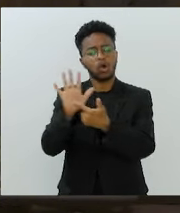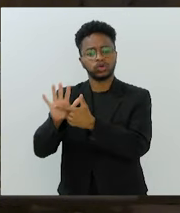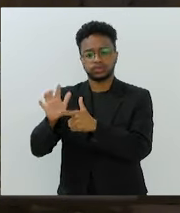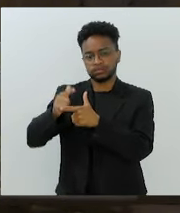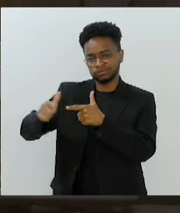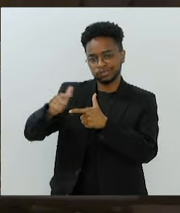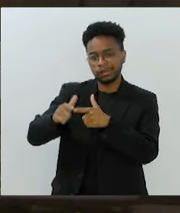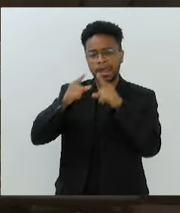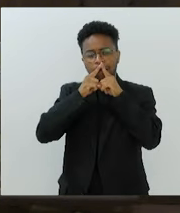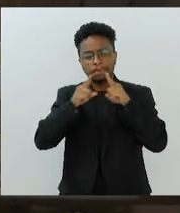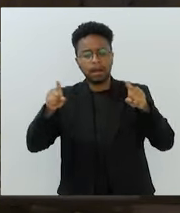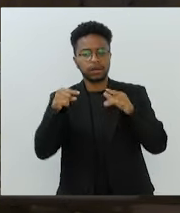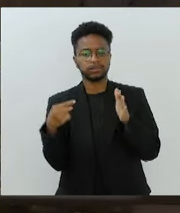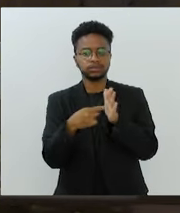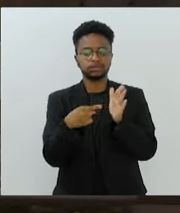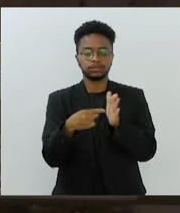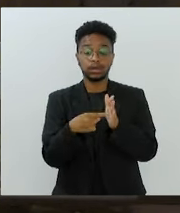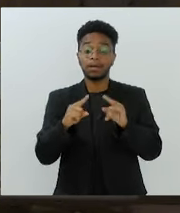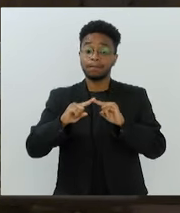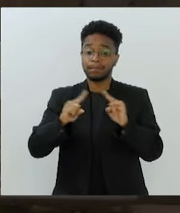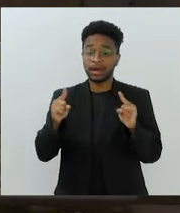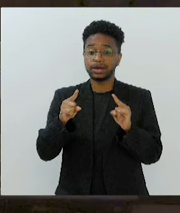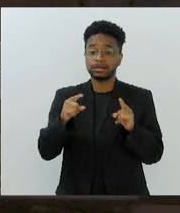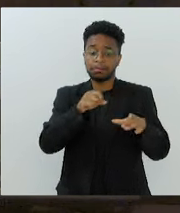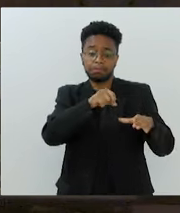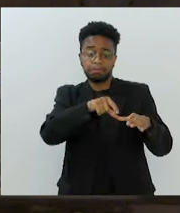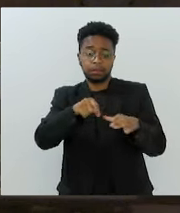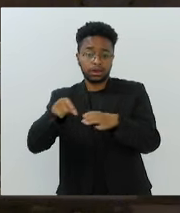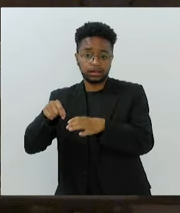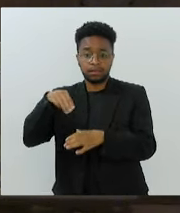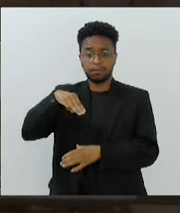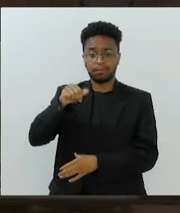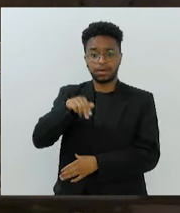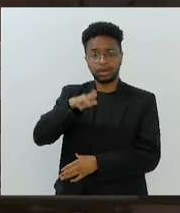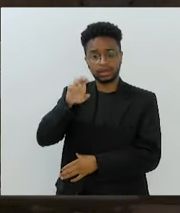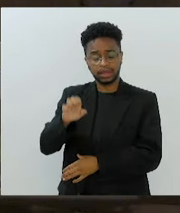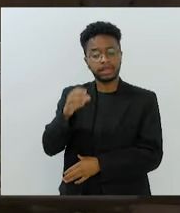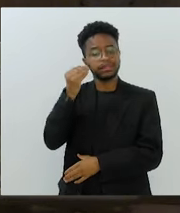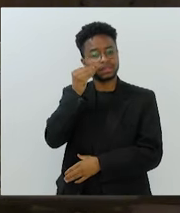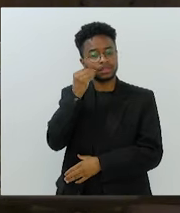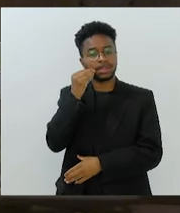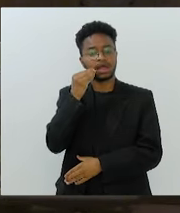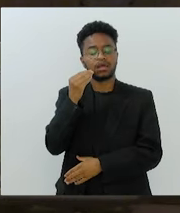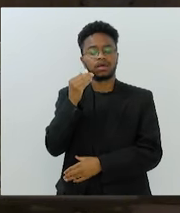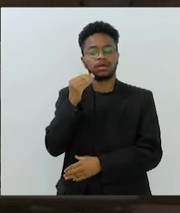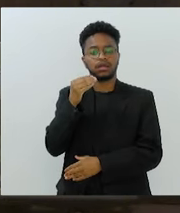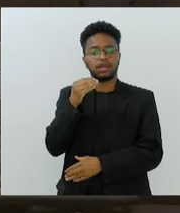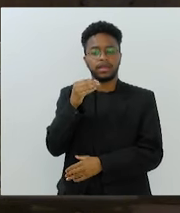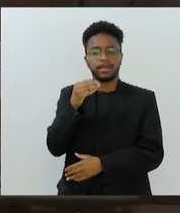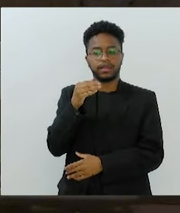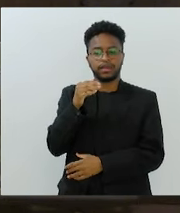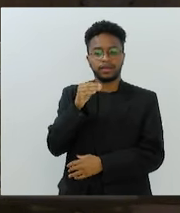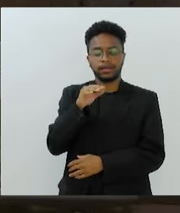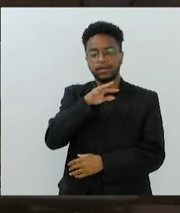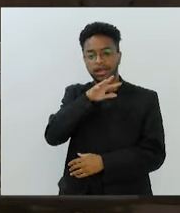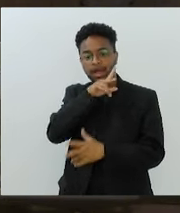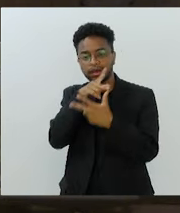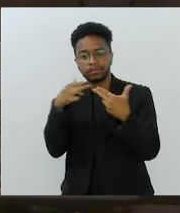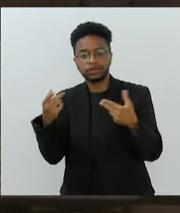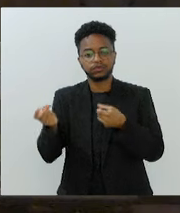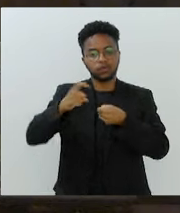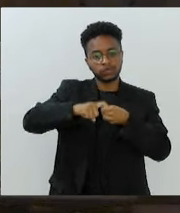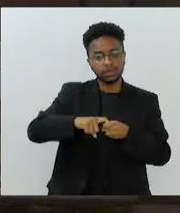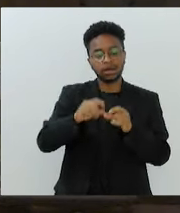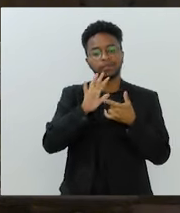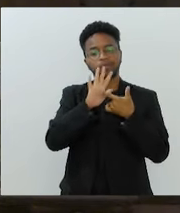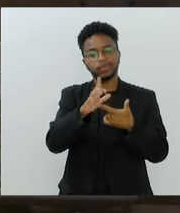no trombone, mas vai lá plantar teu manguezal, recuperar a fauna, mostrar que isso gera emprego verde no